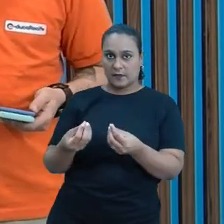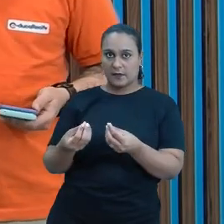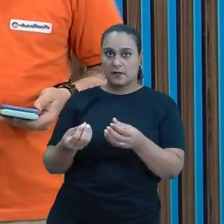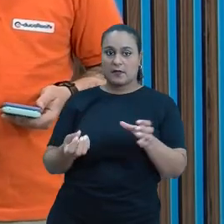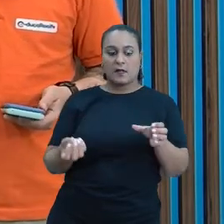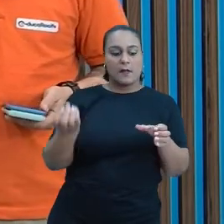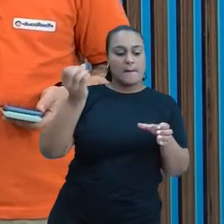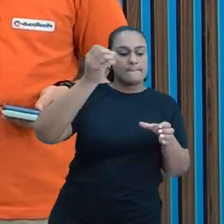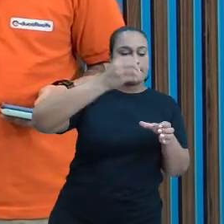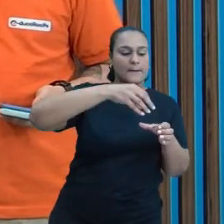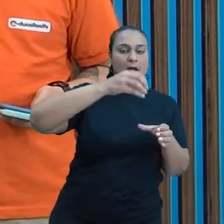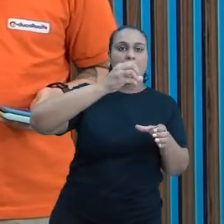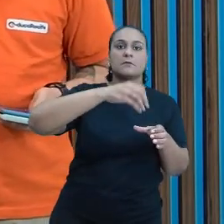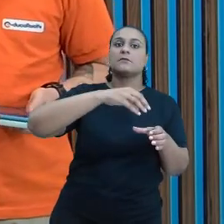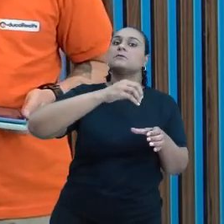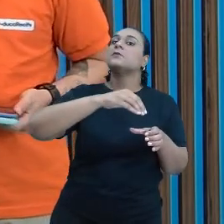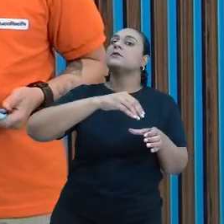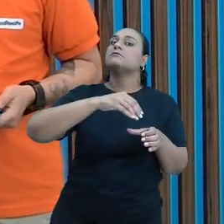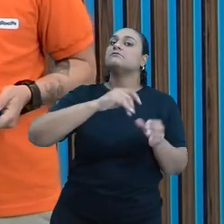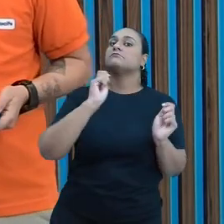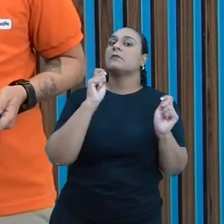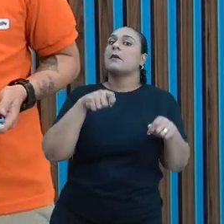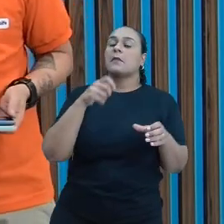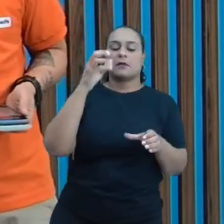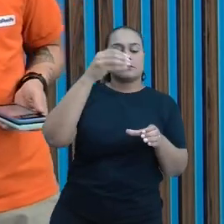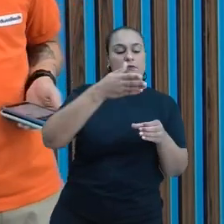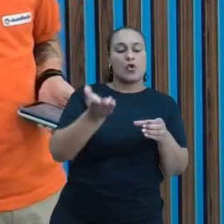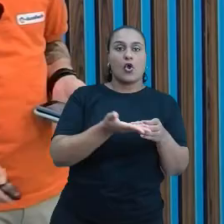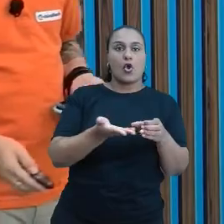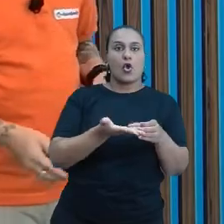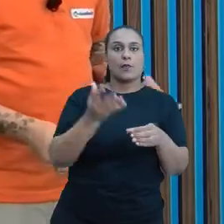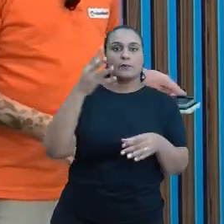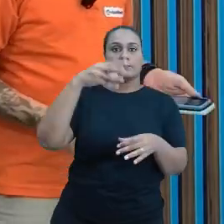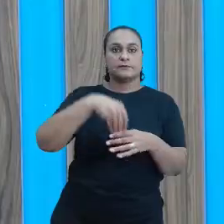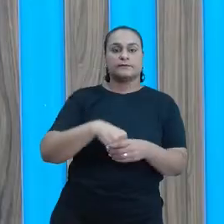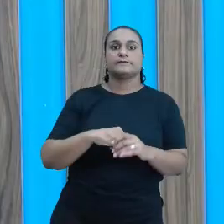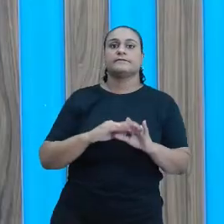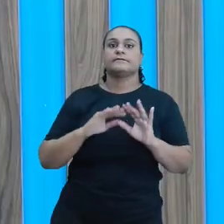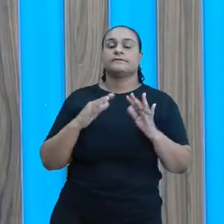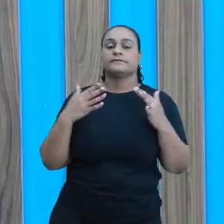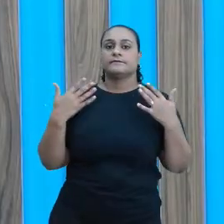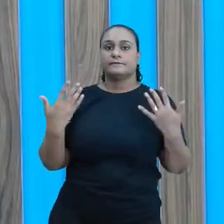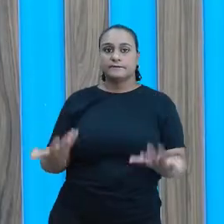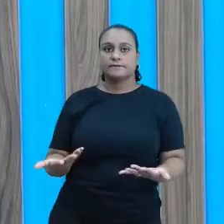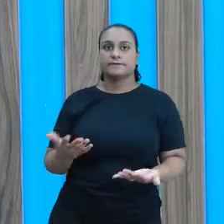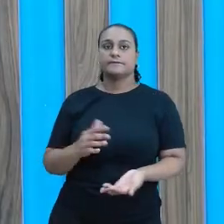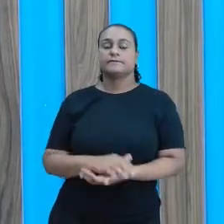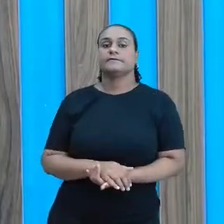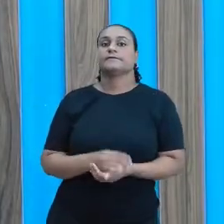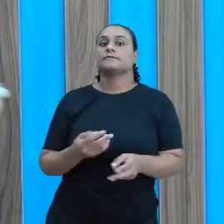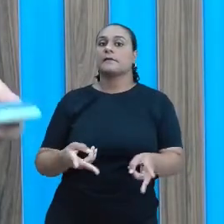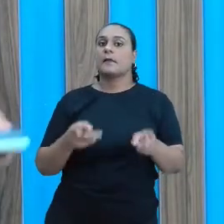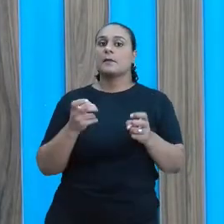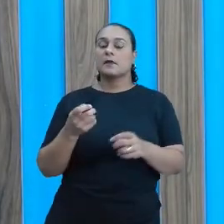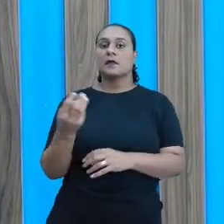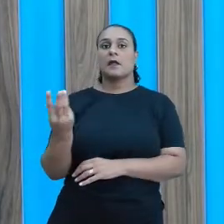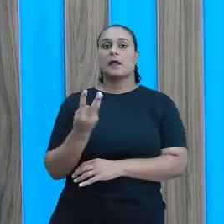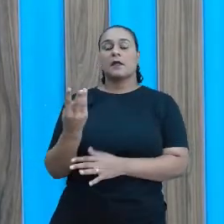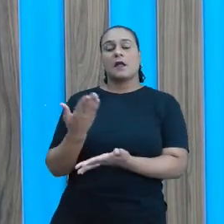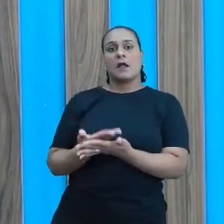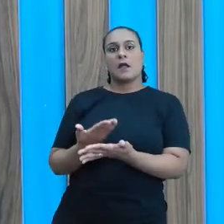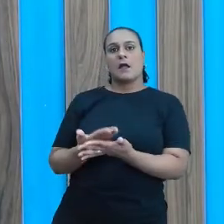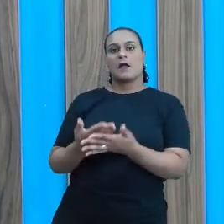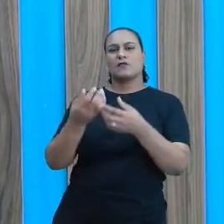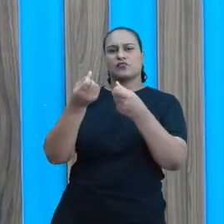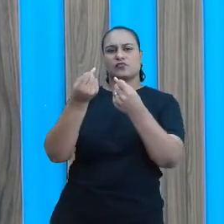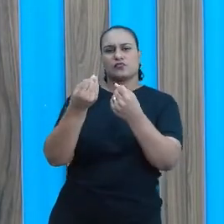quantos desses cubinhos vão caber naquele copo, tá certo? Então, pessoal, perceba que nessas 3 aulas a gente falou